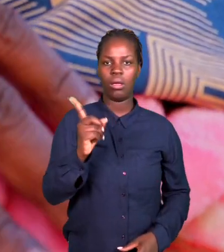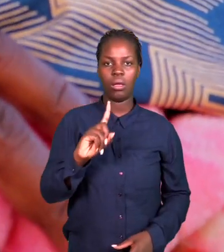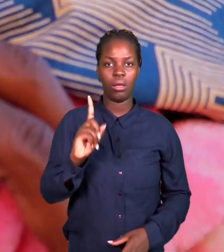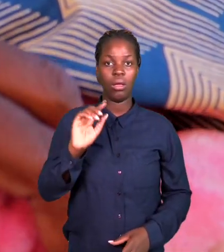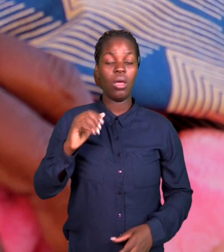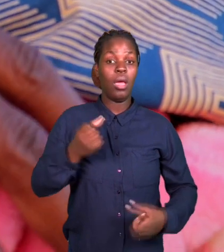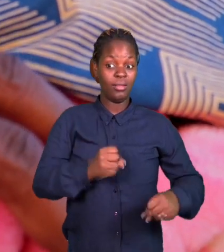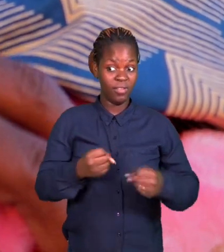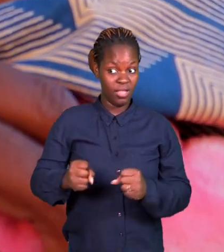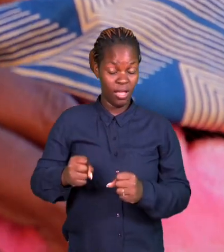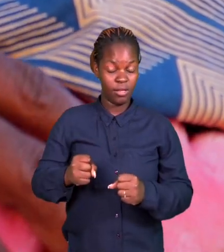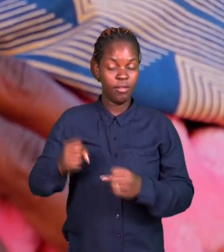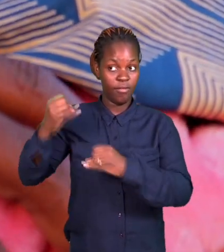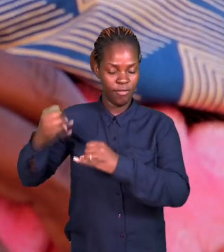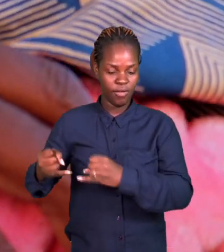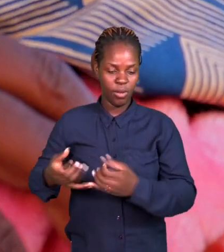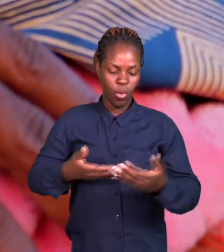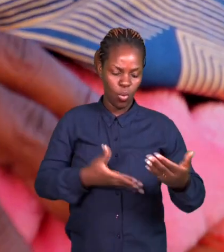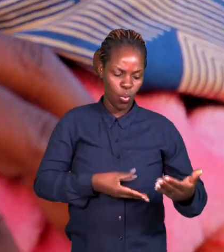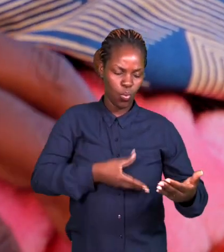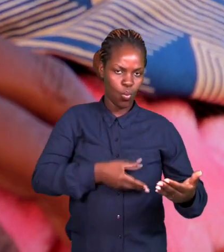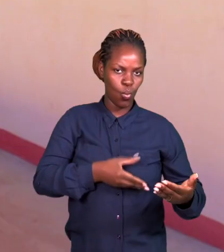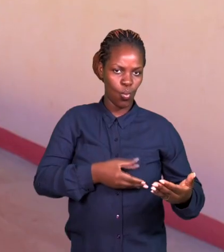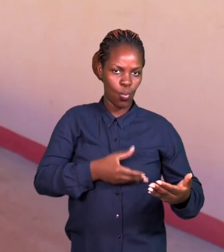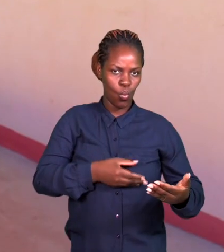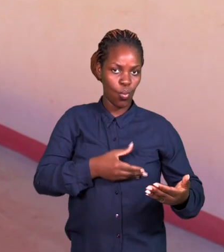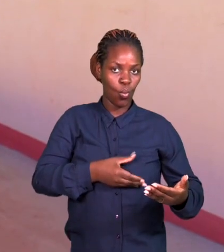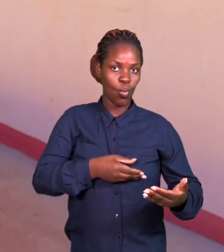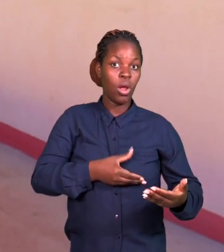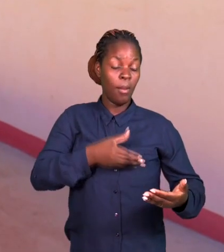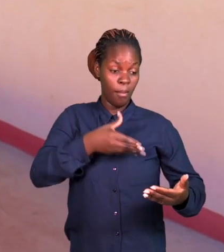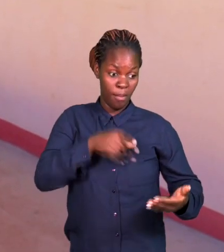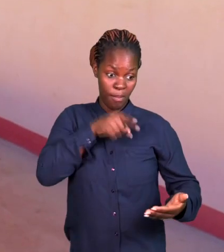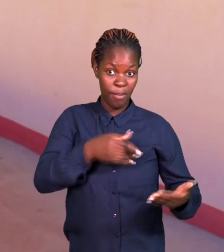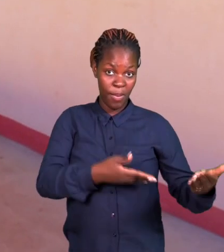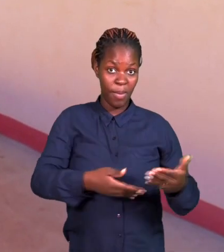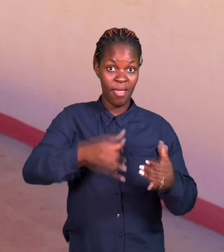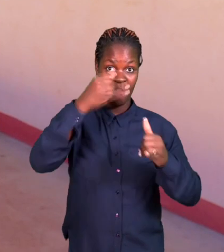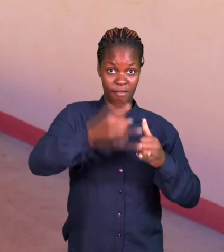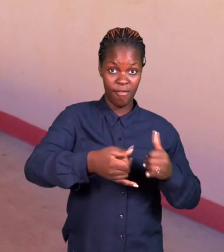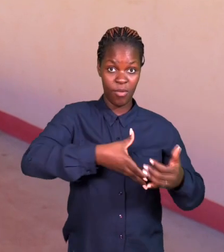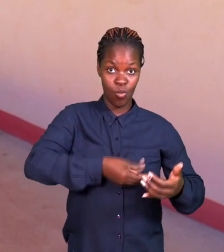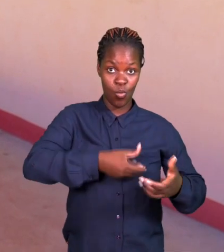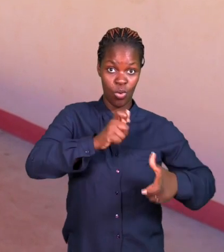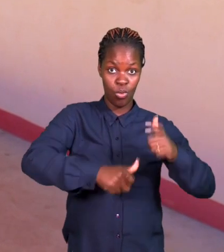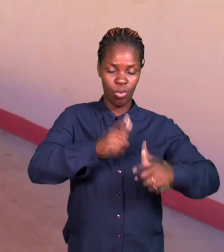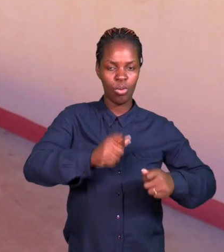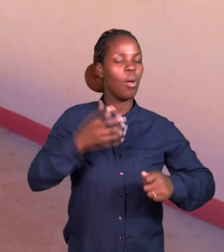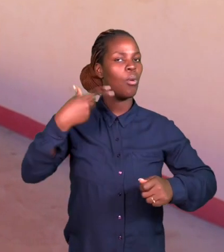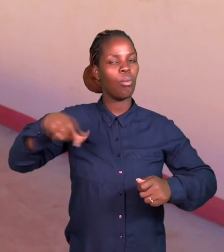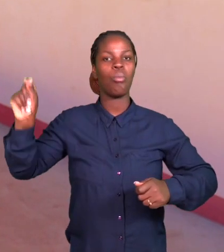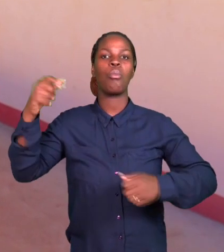primeiro, terminar, depois de terminar, sentimos que o bebê está satisfeito e vamos já fazer já outras atividades. E